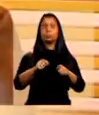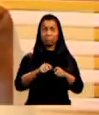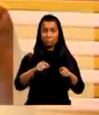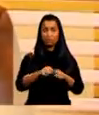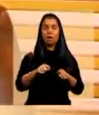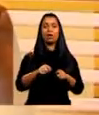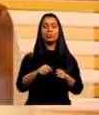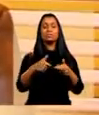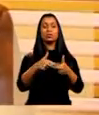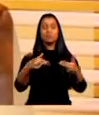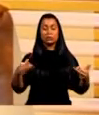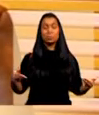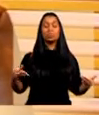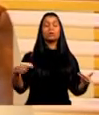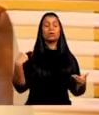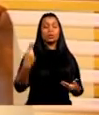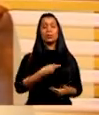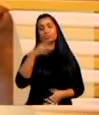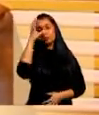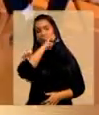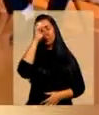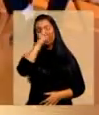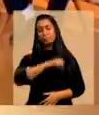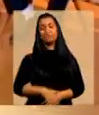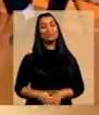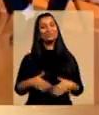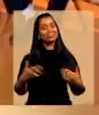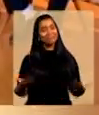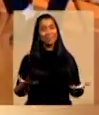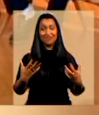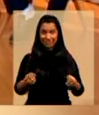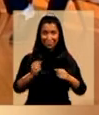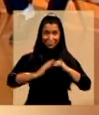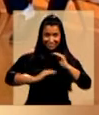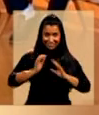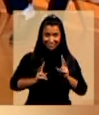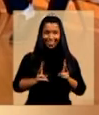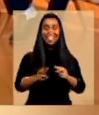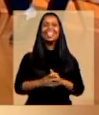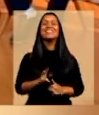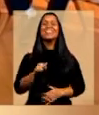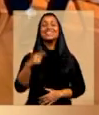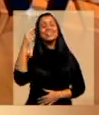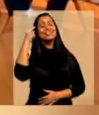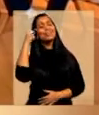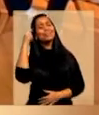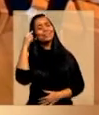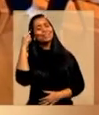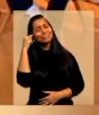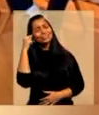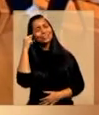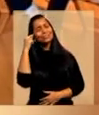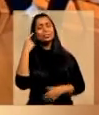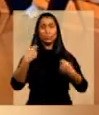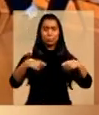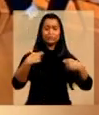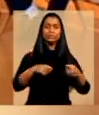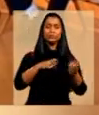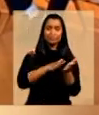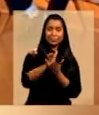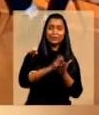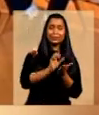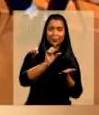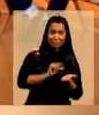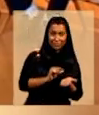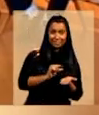em prática, né, o que a gente aprende. Gente, vamos pôr em prática, então... É isso mesmo. Vivian, tava pensando, Então eu tenho que